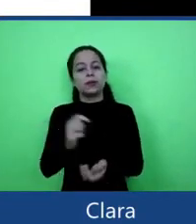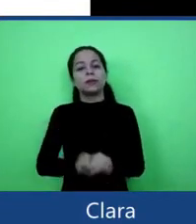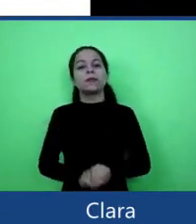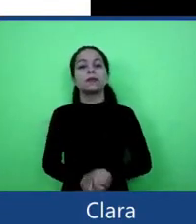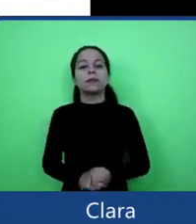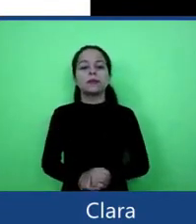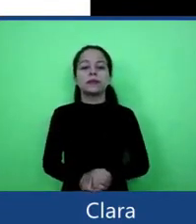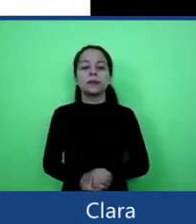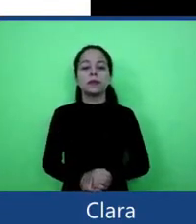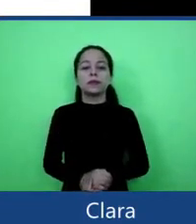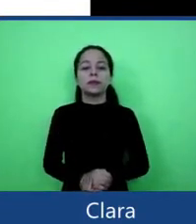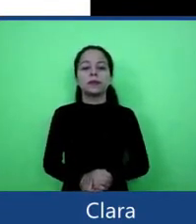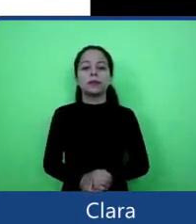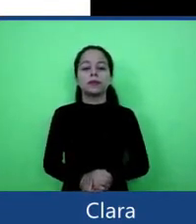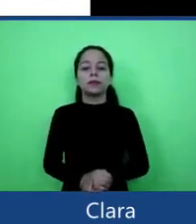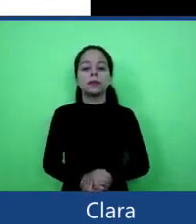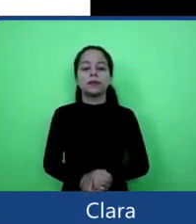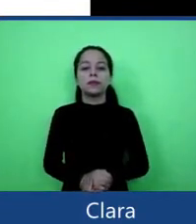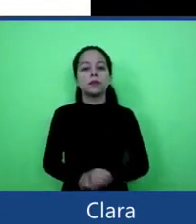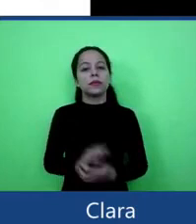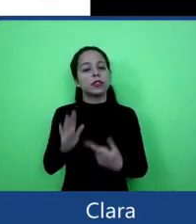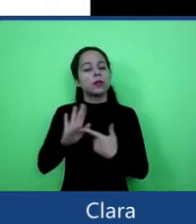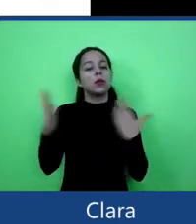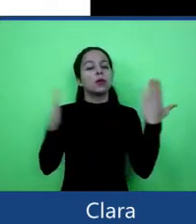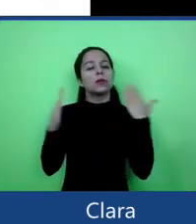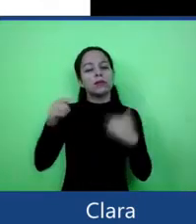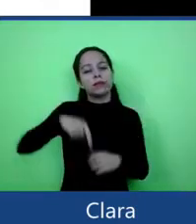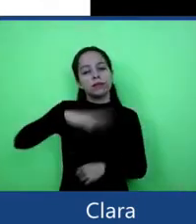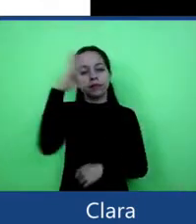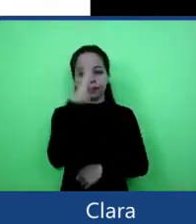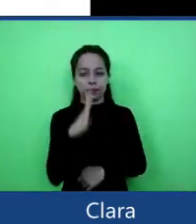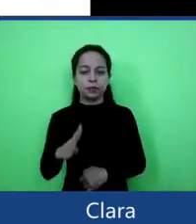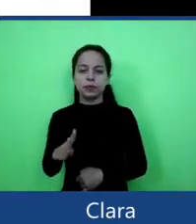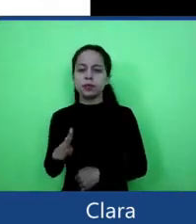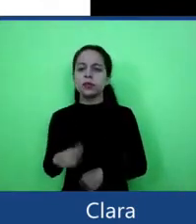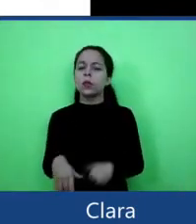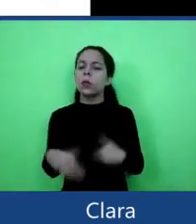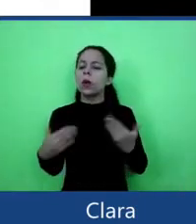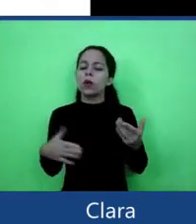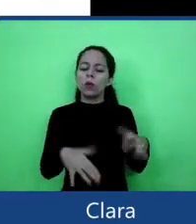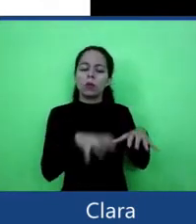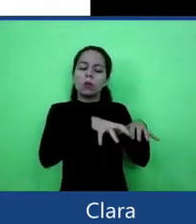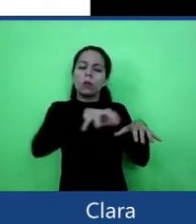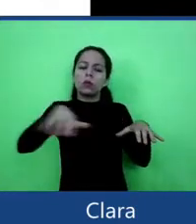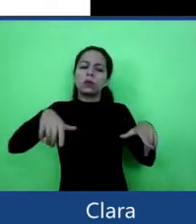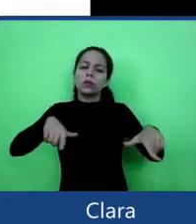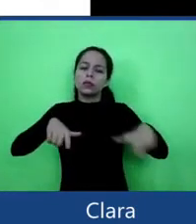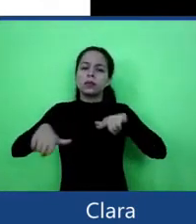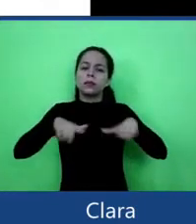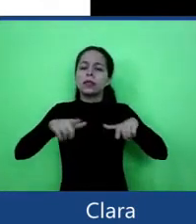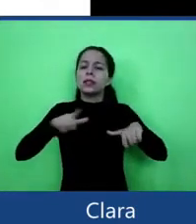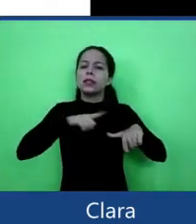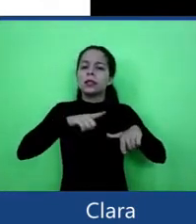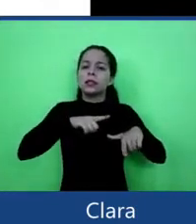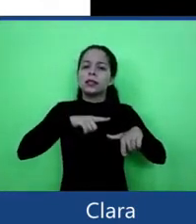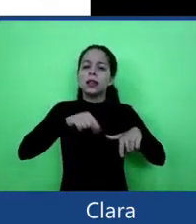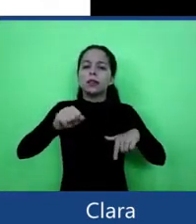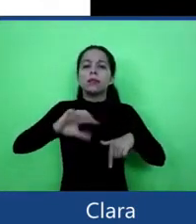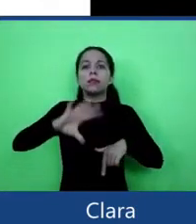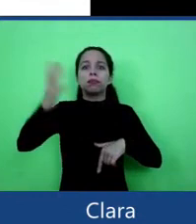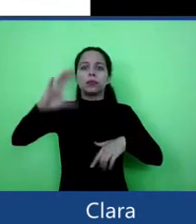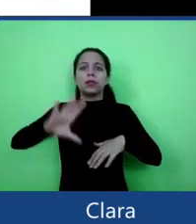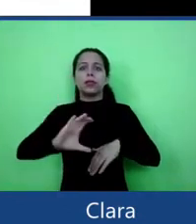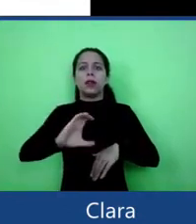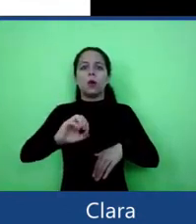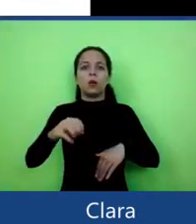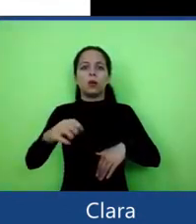Trazendo aqui a discussão para o Brasil, né? Então, quais são os setores que emitem gases de efeito estufa no Brasil? Então, esse gráfico aqui mostra a